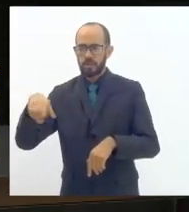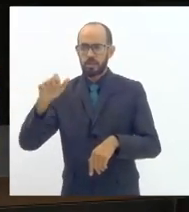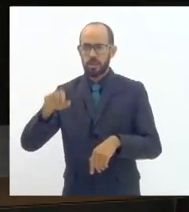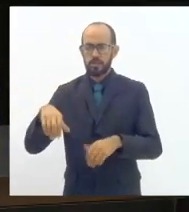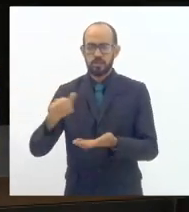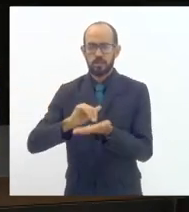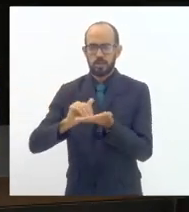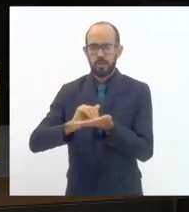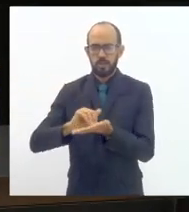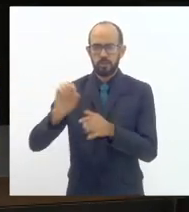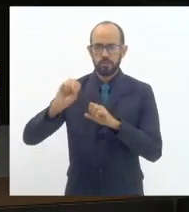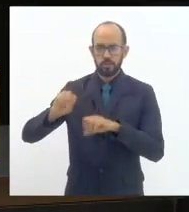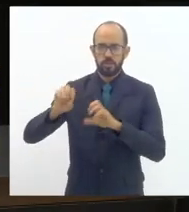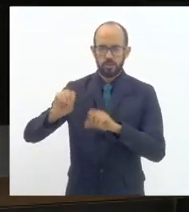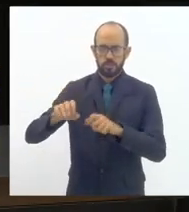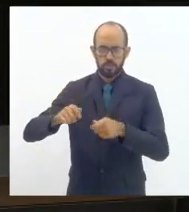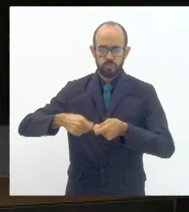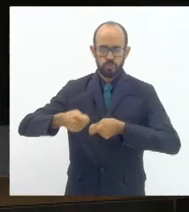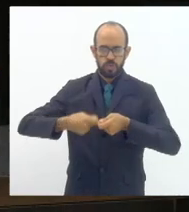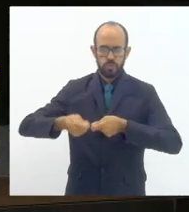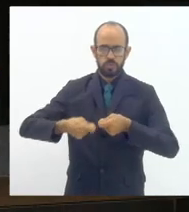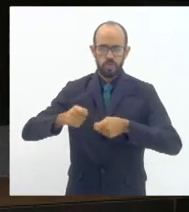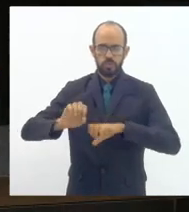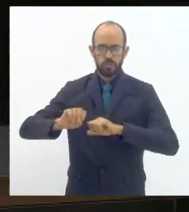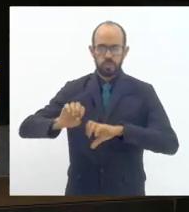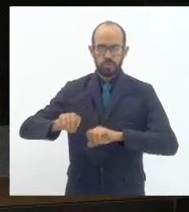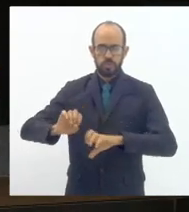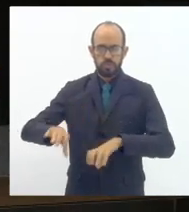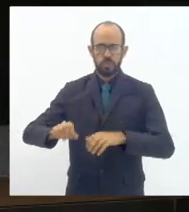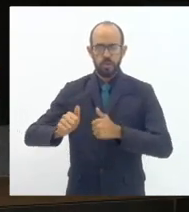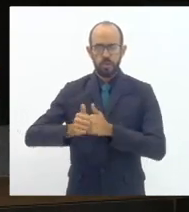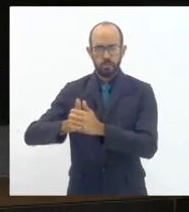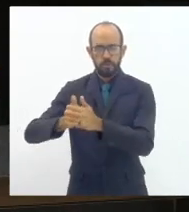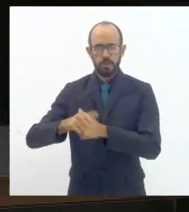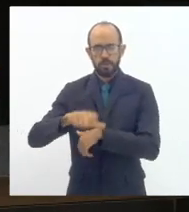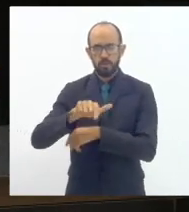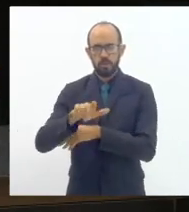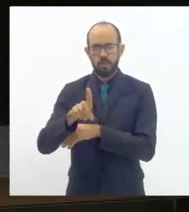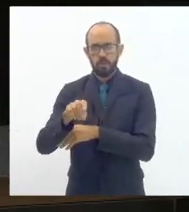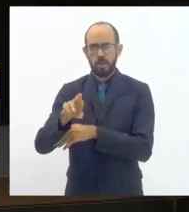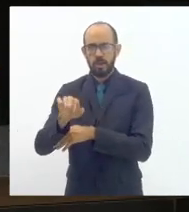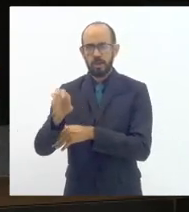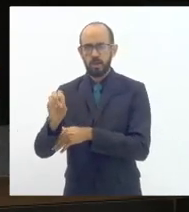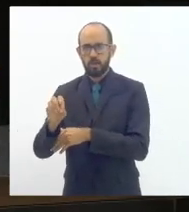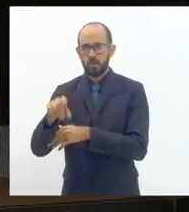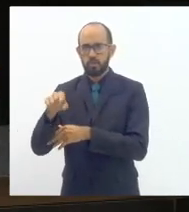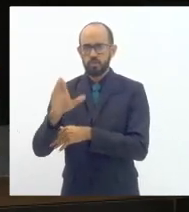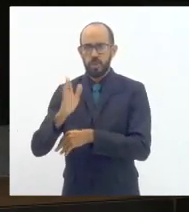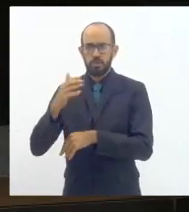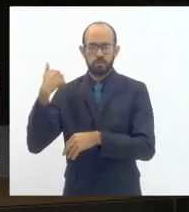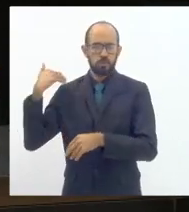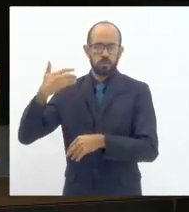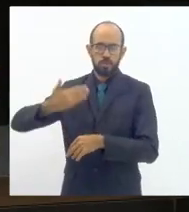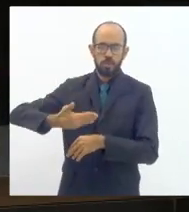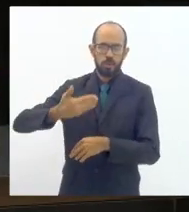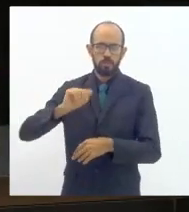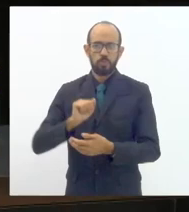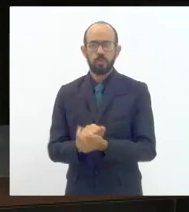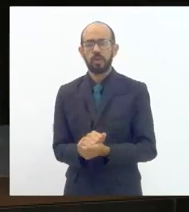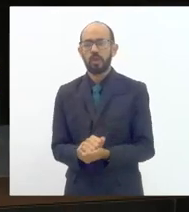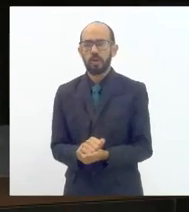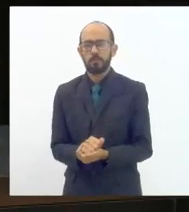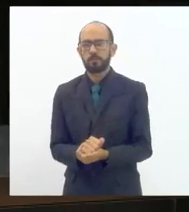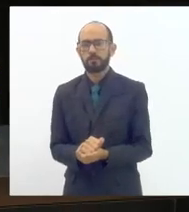ali na Subsecretaria de Gestão de Ensino, acompanhando o Leonardo nessa longa semana, né, de trabalho, acompanhando vocês.